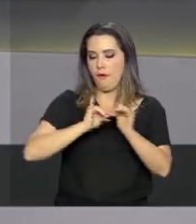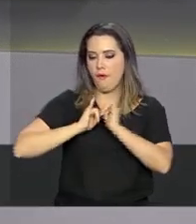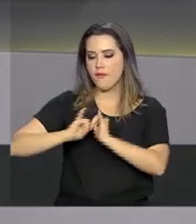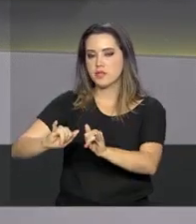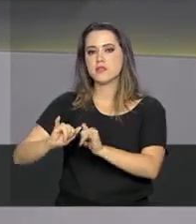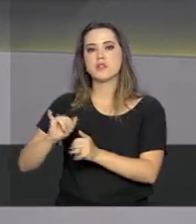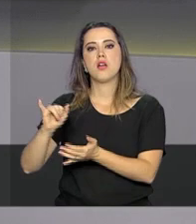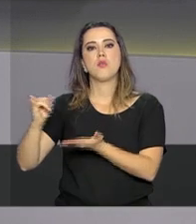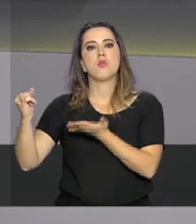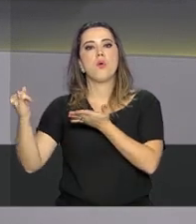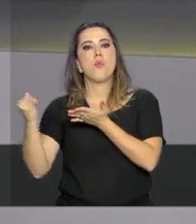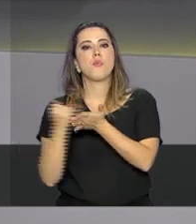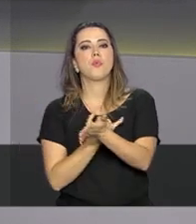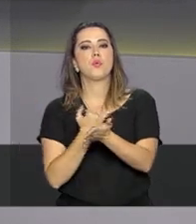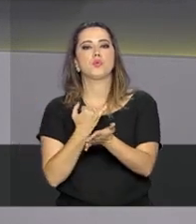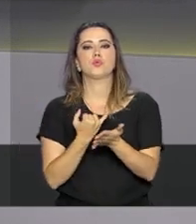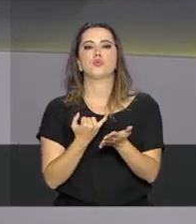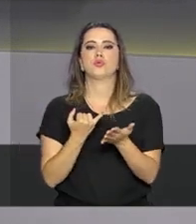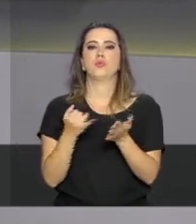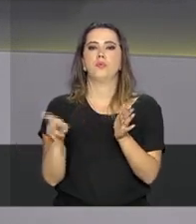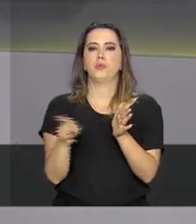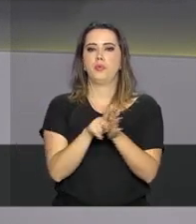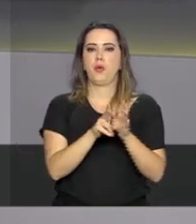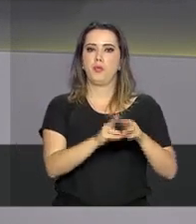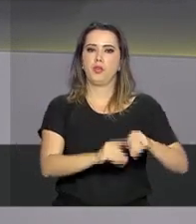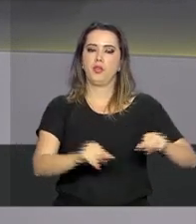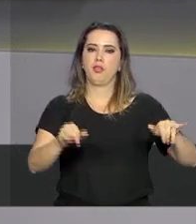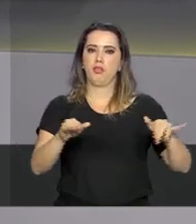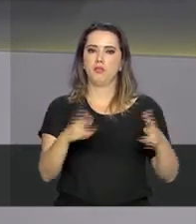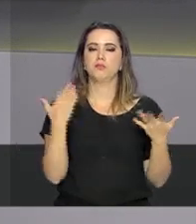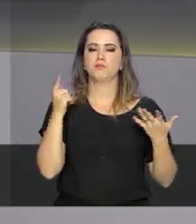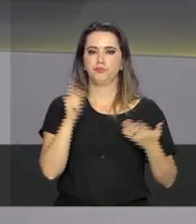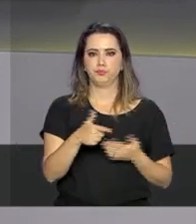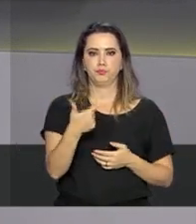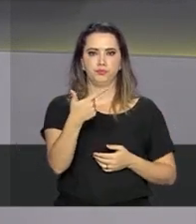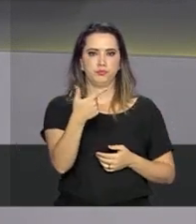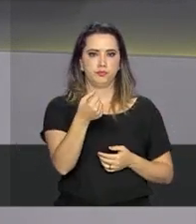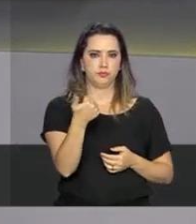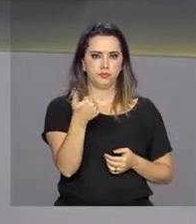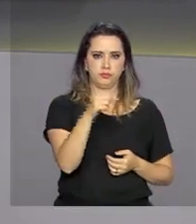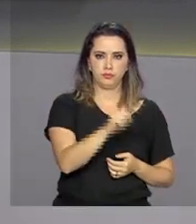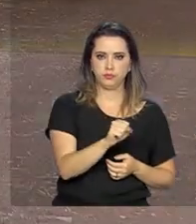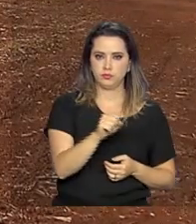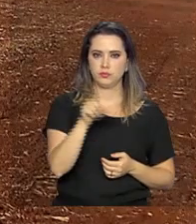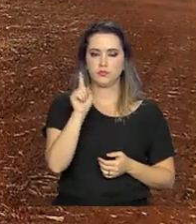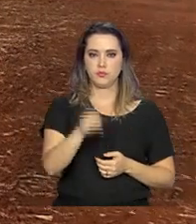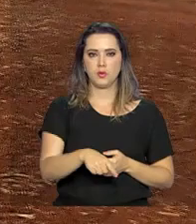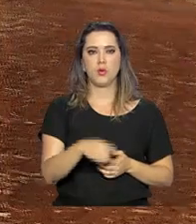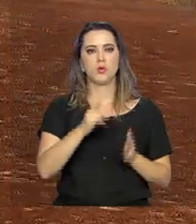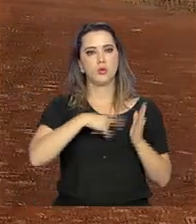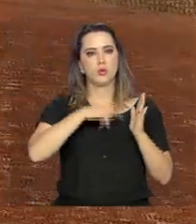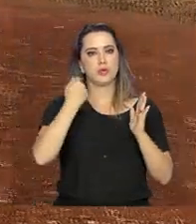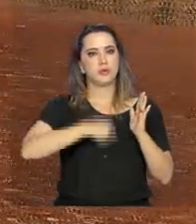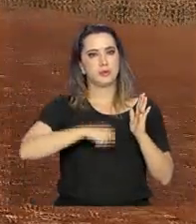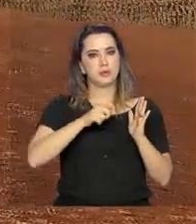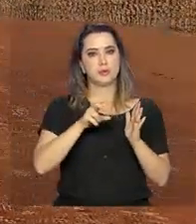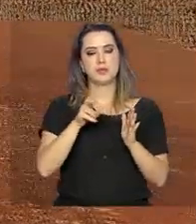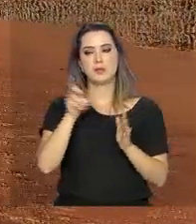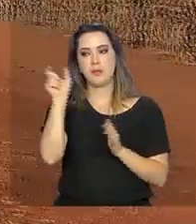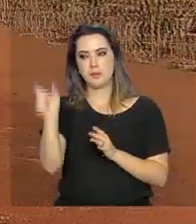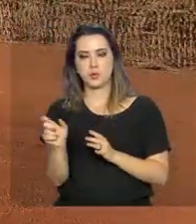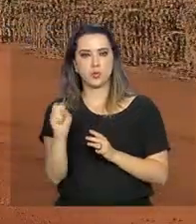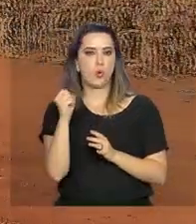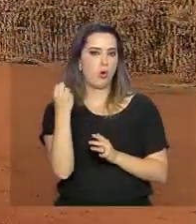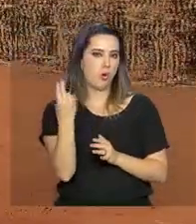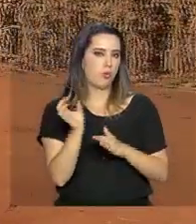sobre propriedade rural referente ao exercício de 2018 o documento é obrigatório para pessoas físicas ou